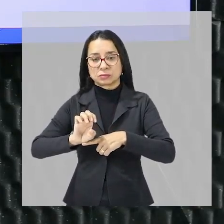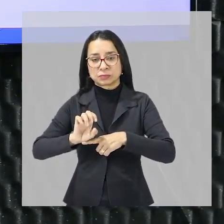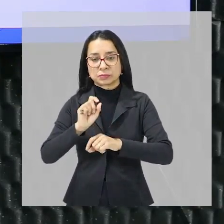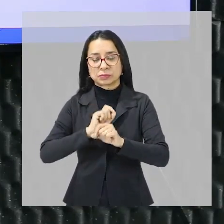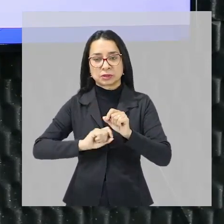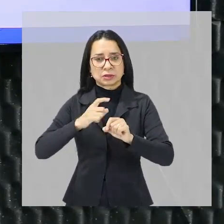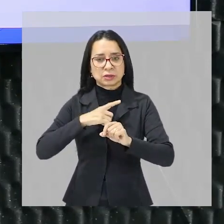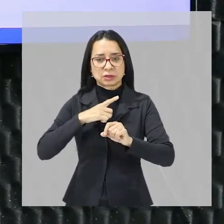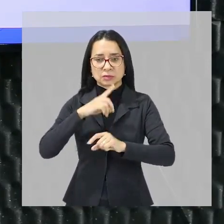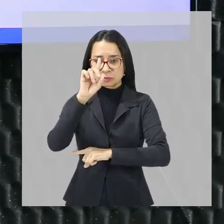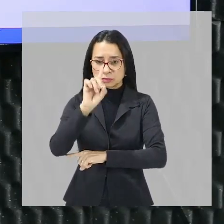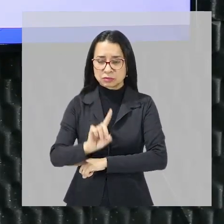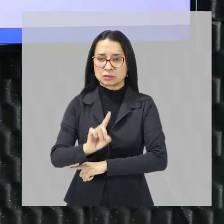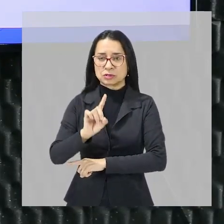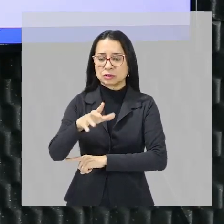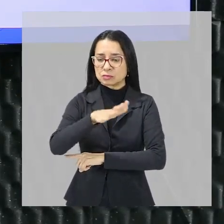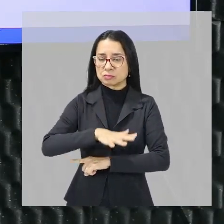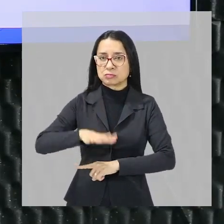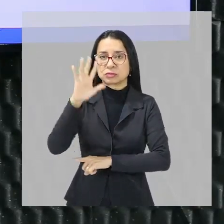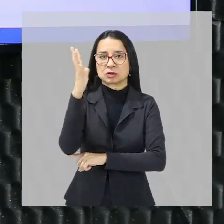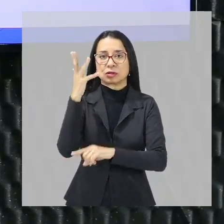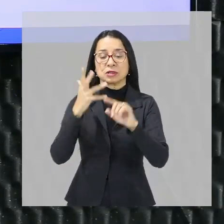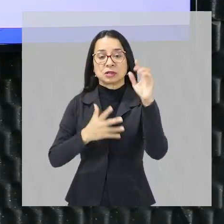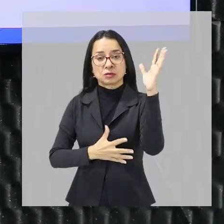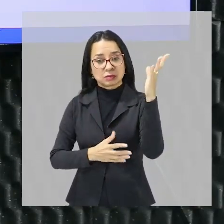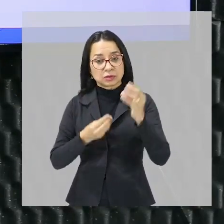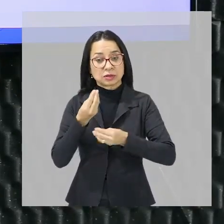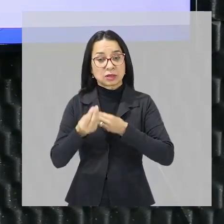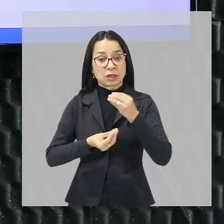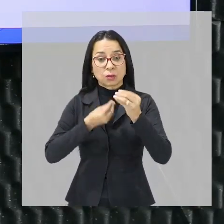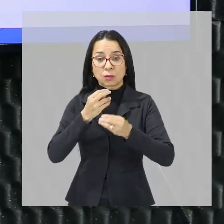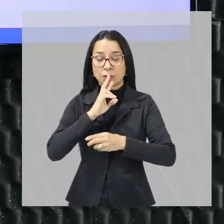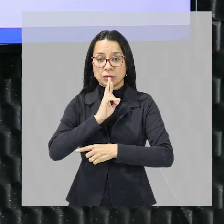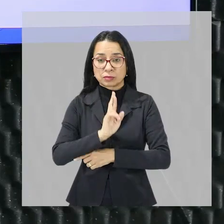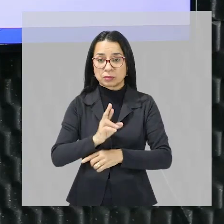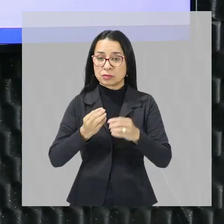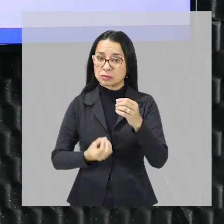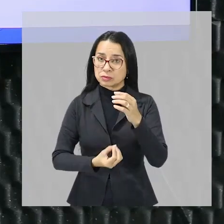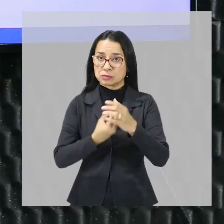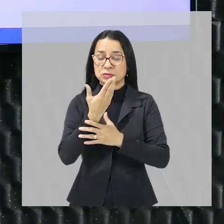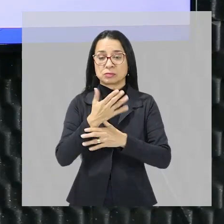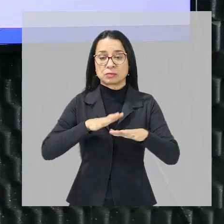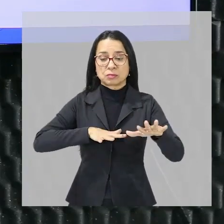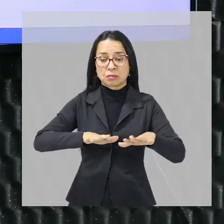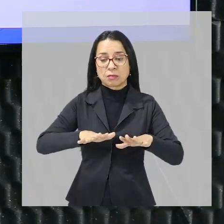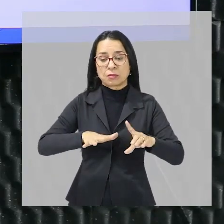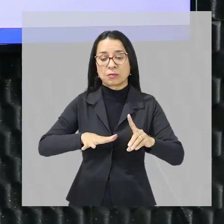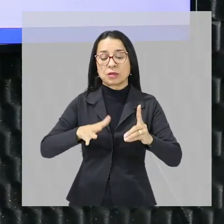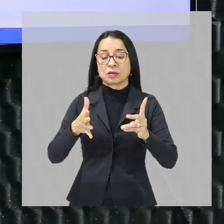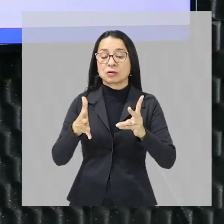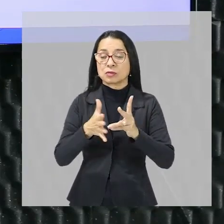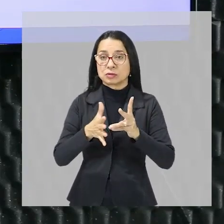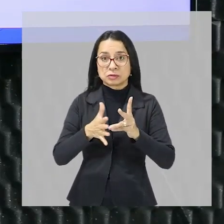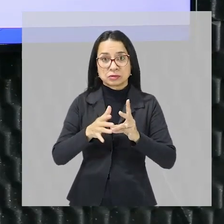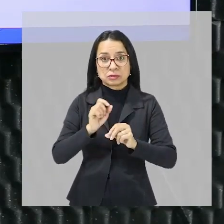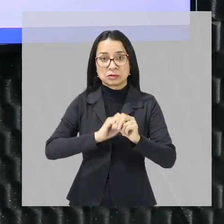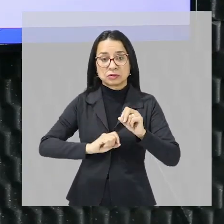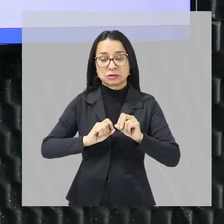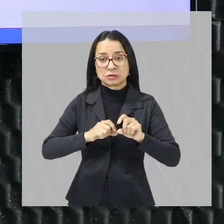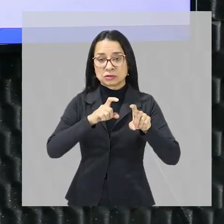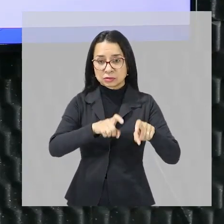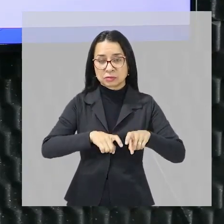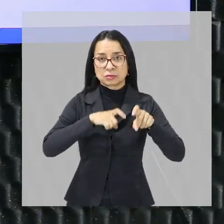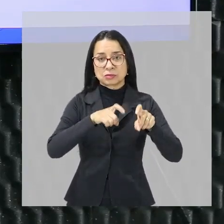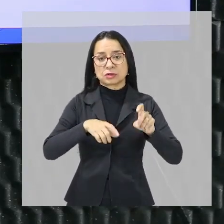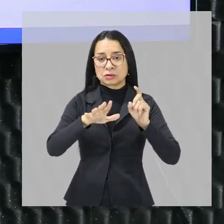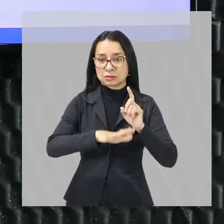que teve os direitos da natureza incluído como fruto da mobilização do movimento indígena camponês ambientalista, ou seja,